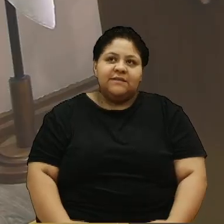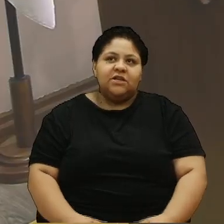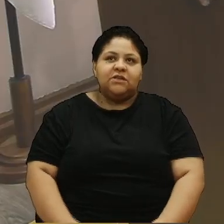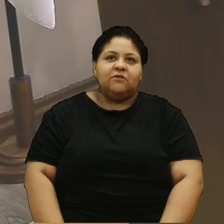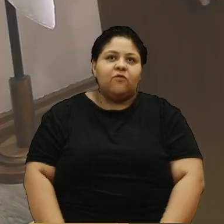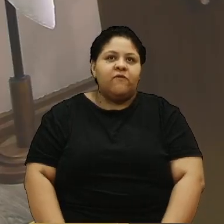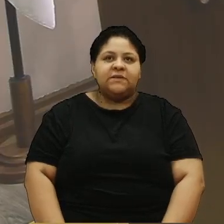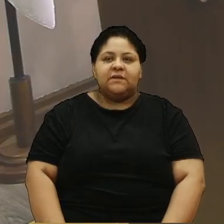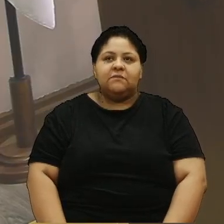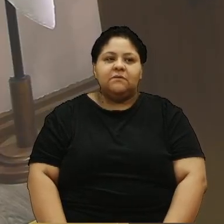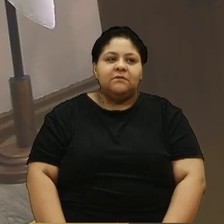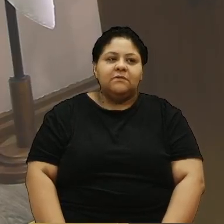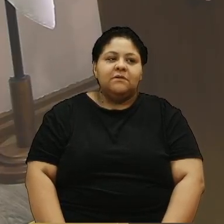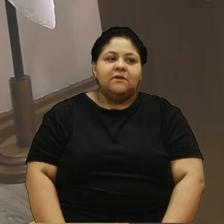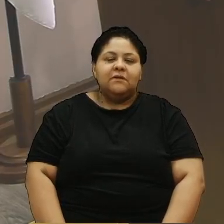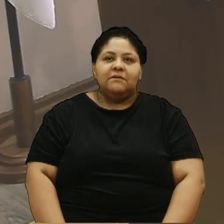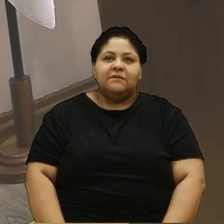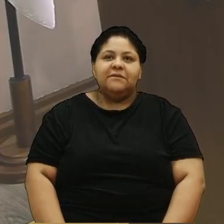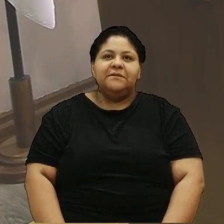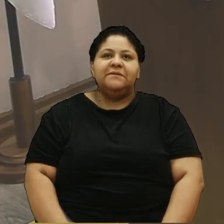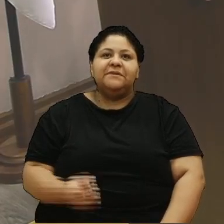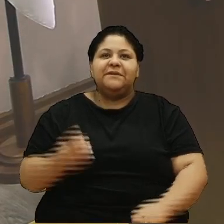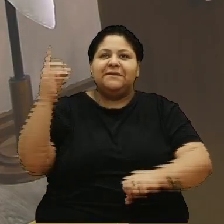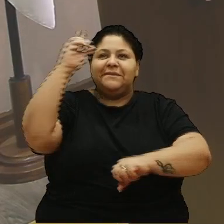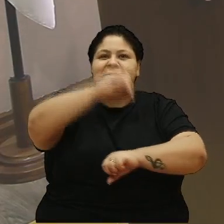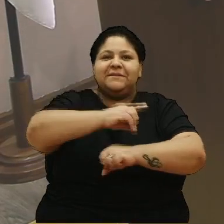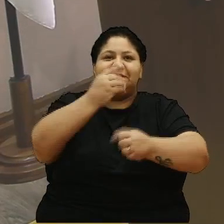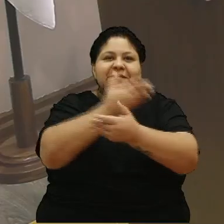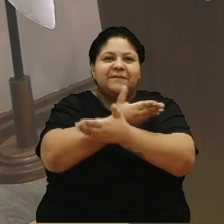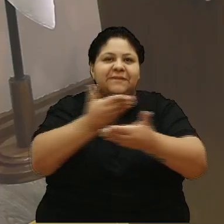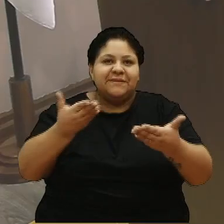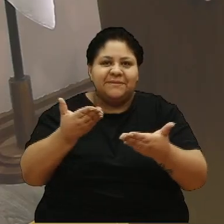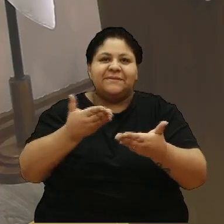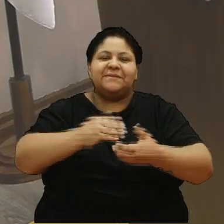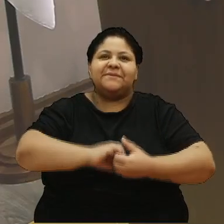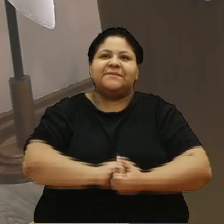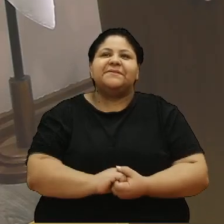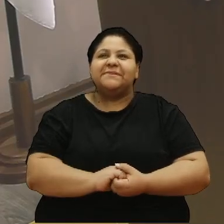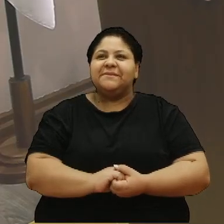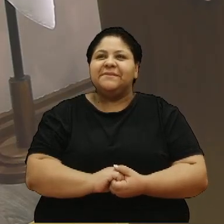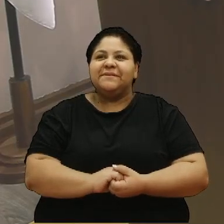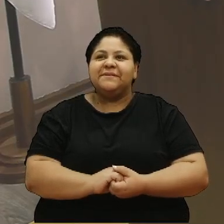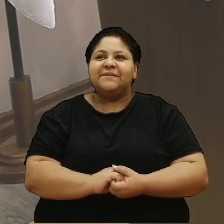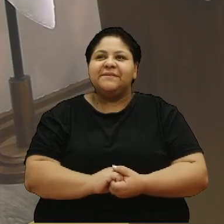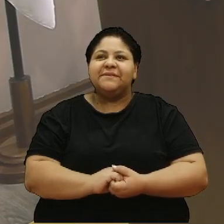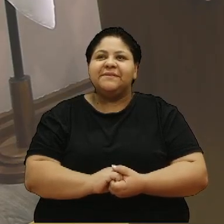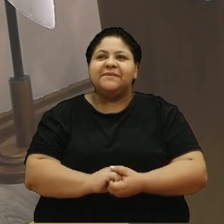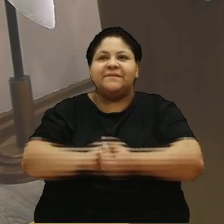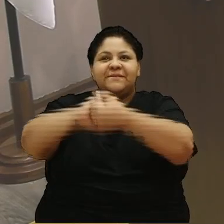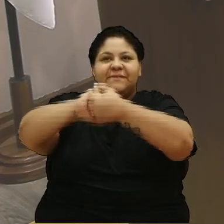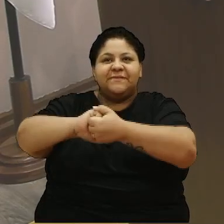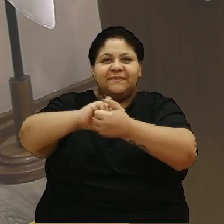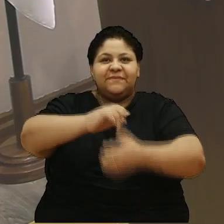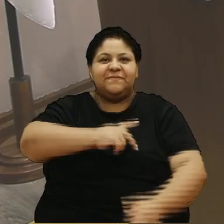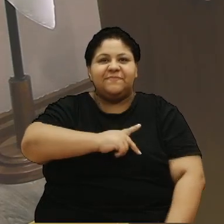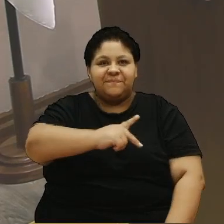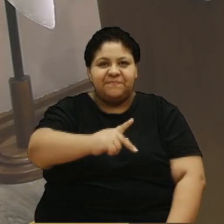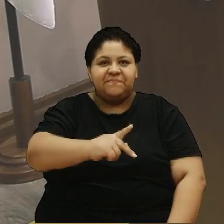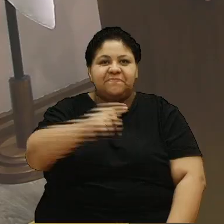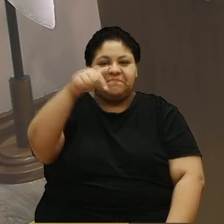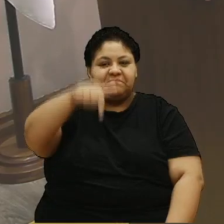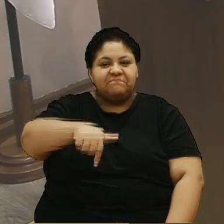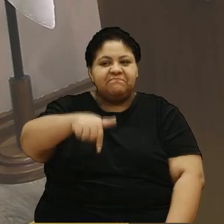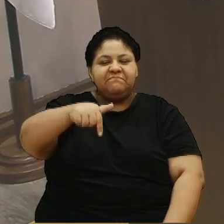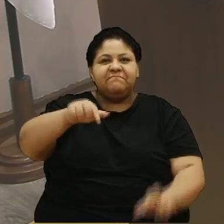Bom, então, bom dia a todos. Em cumprimentando o presidente dessa